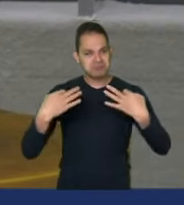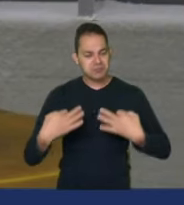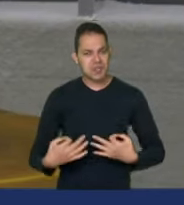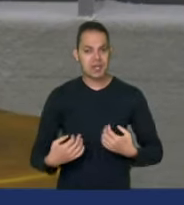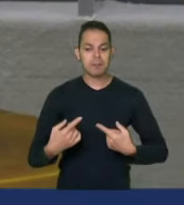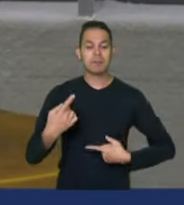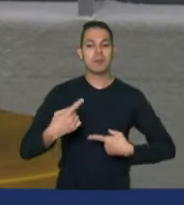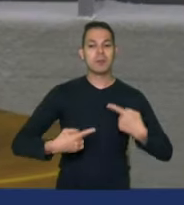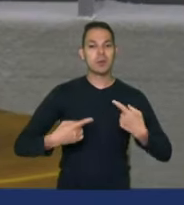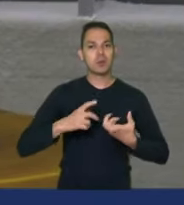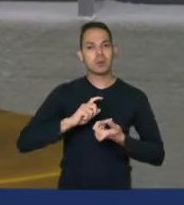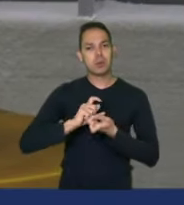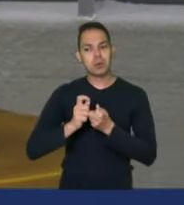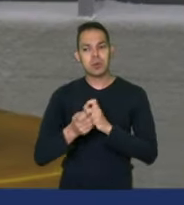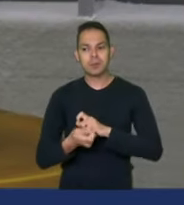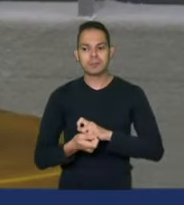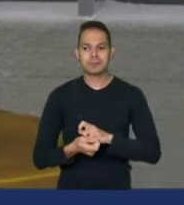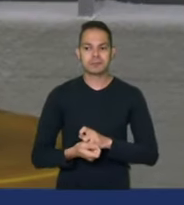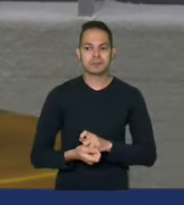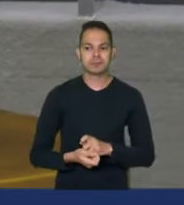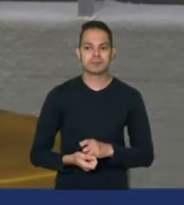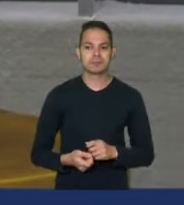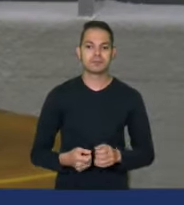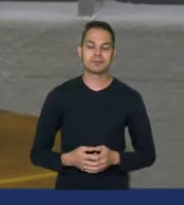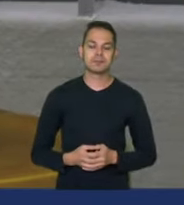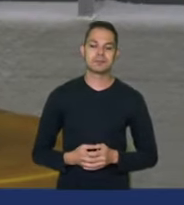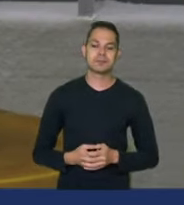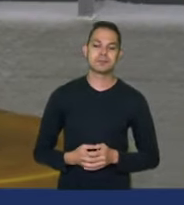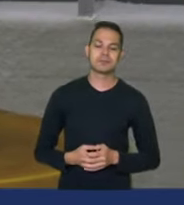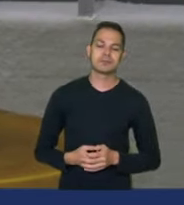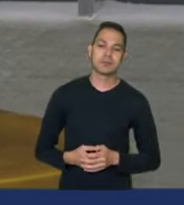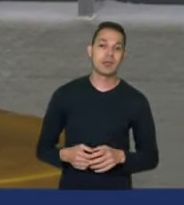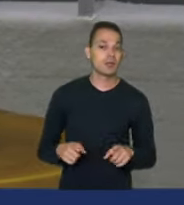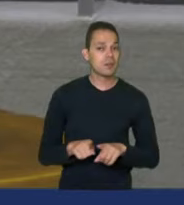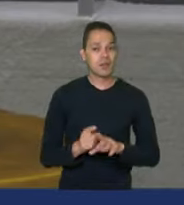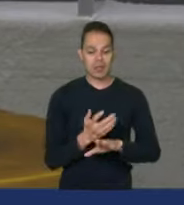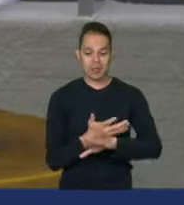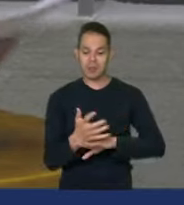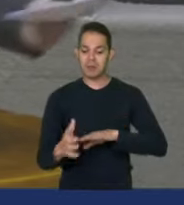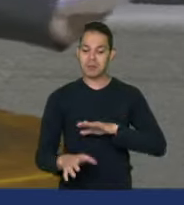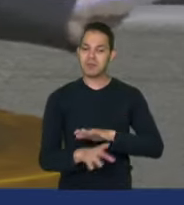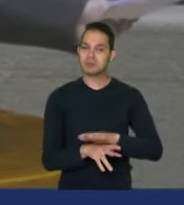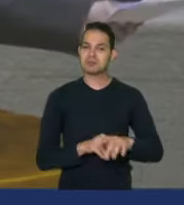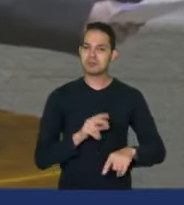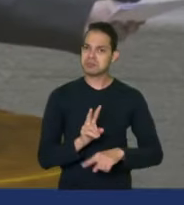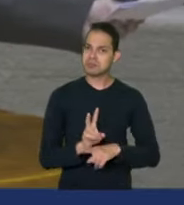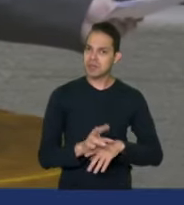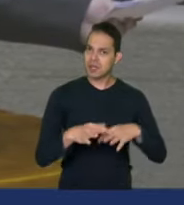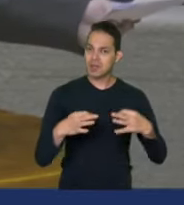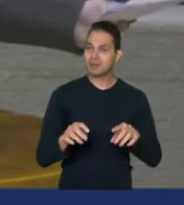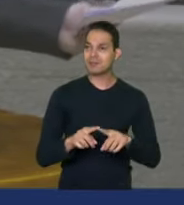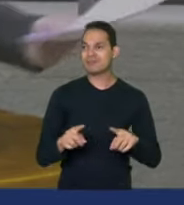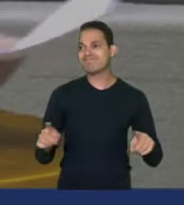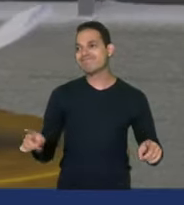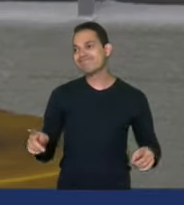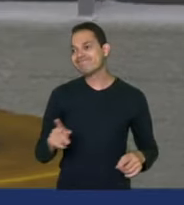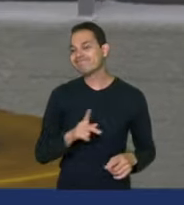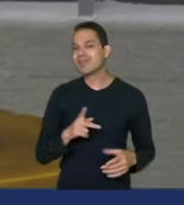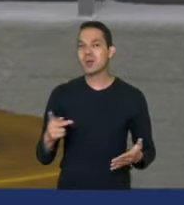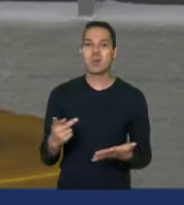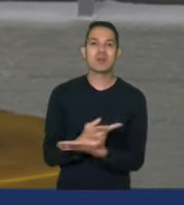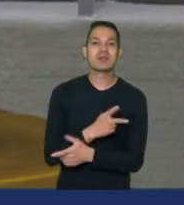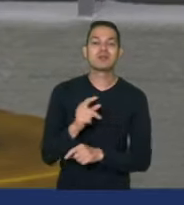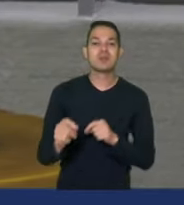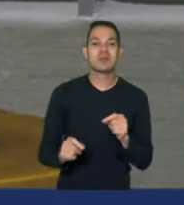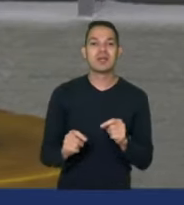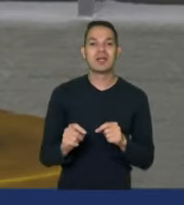politicamente adequado e ambientalmente sustentável. Mas, no entanto, presidente, o que estão fazendo?